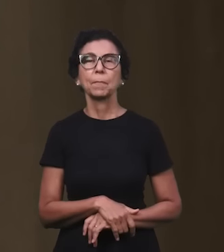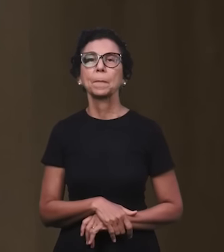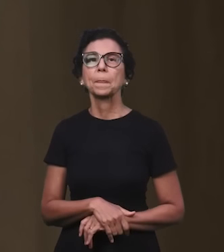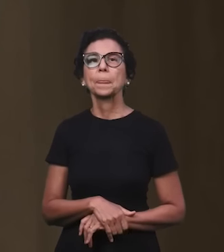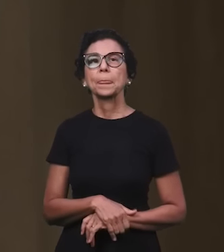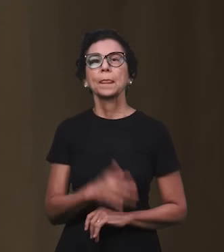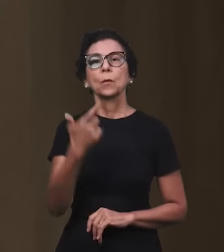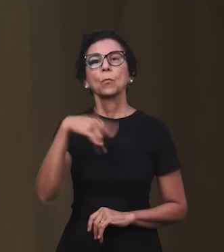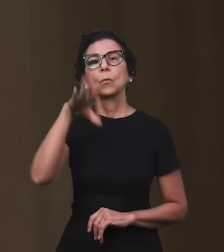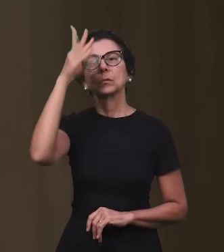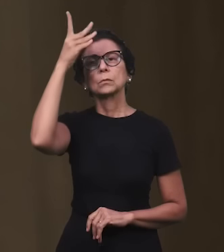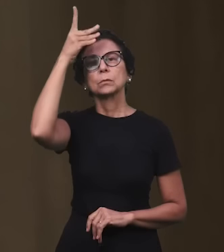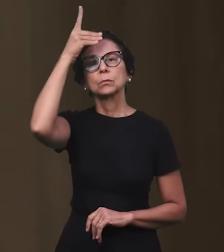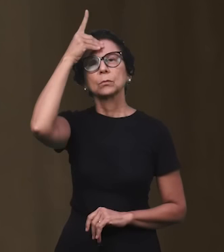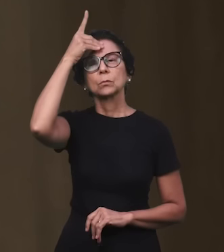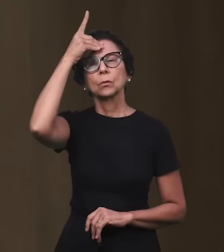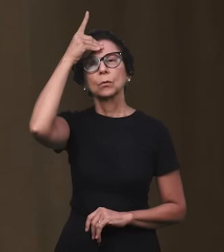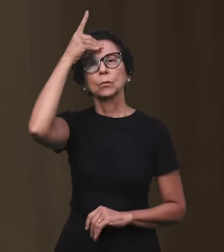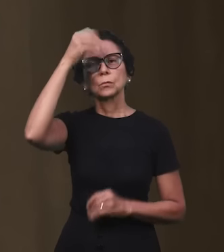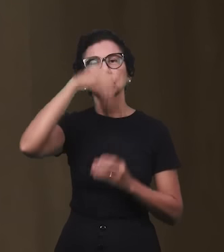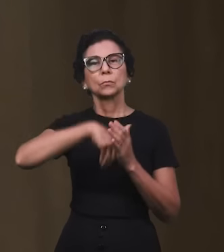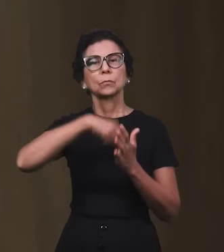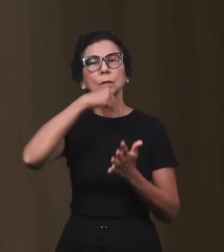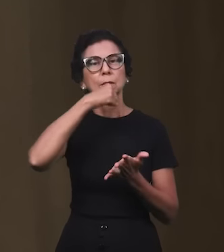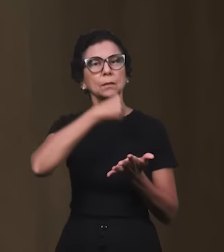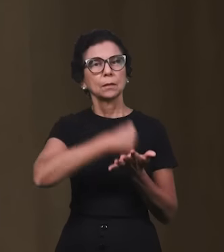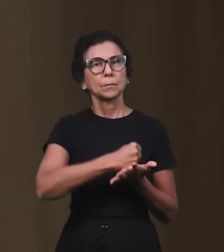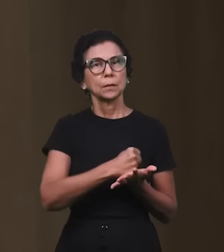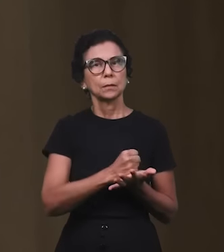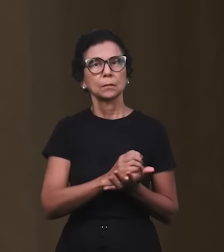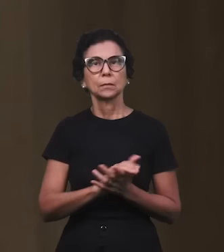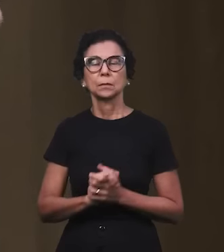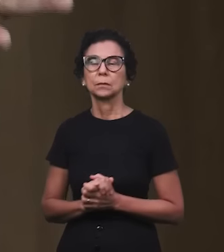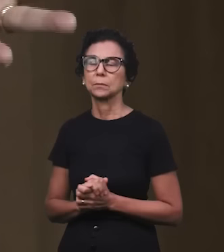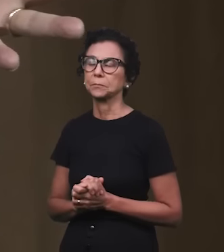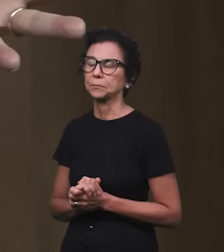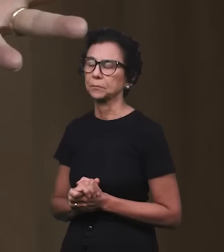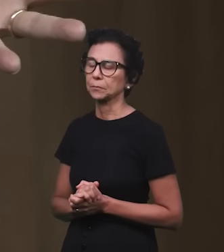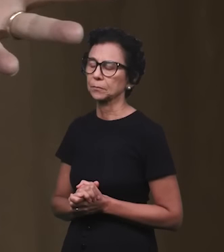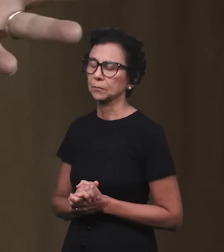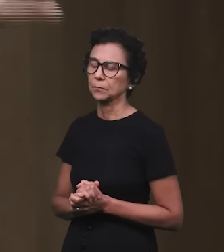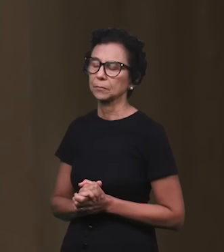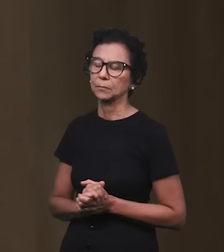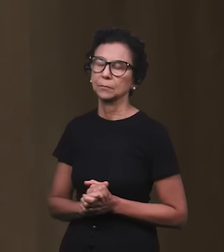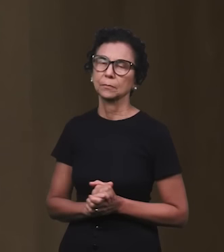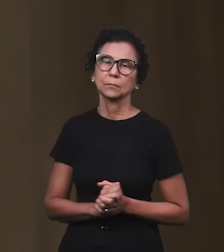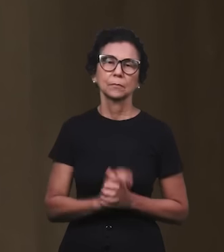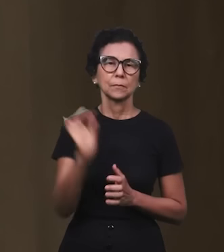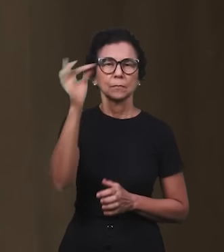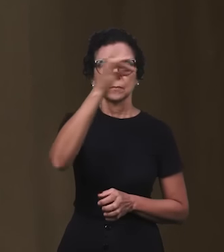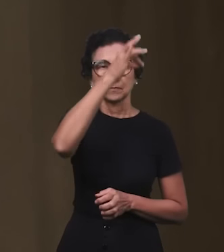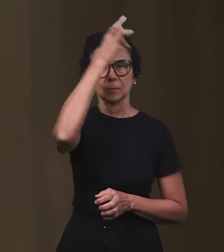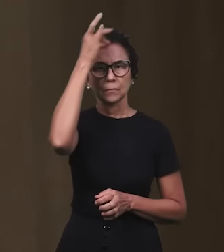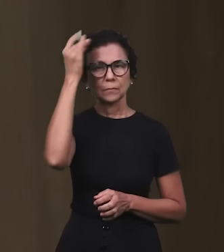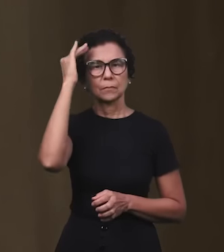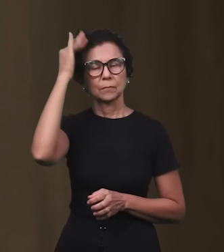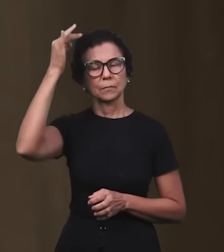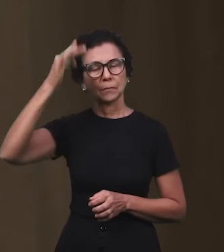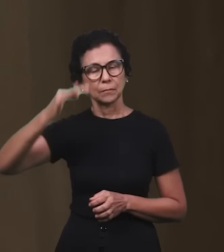sobre um outro dom espiritual no Velho Testamento. Hoje nós falamos sobre discernimento de espíritos, né? Vocês ouviram